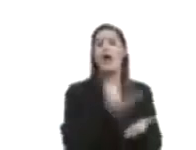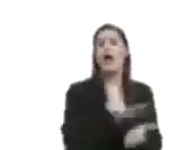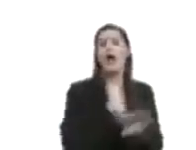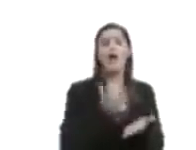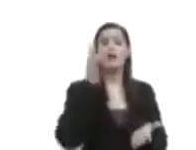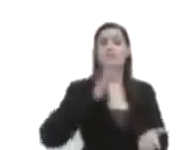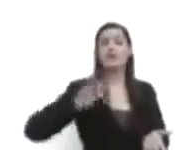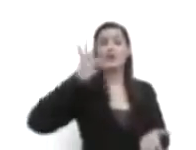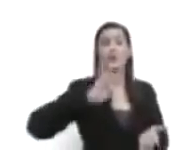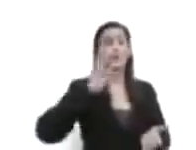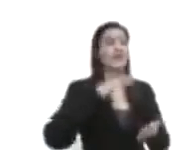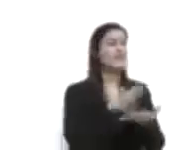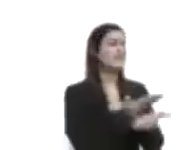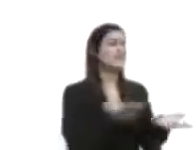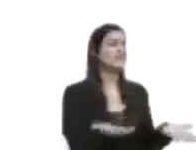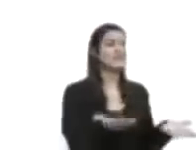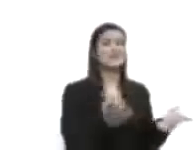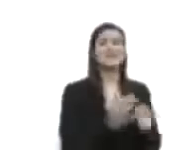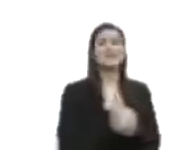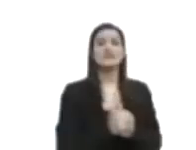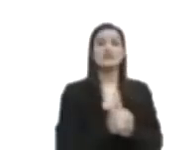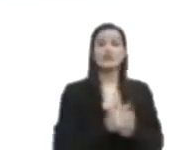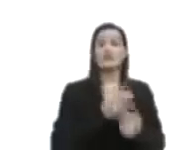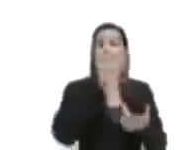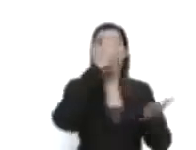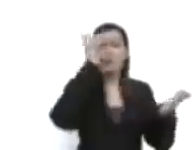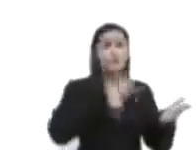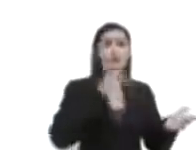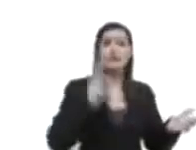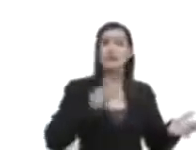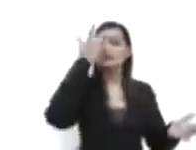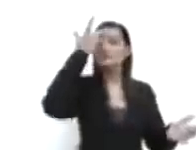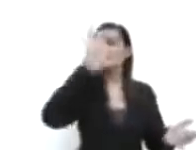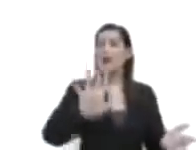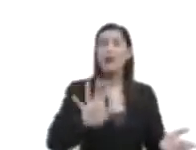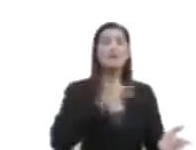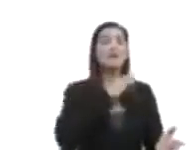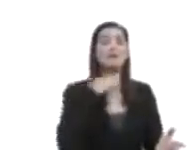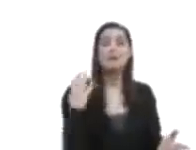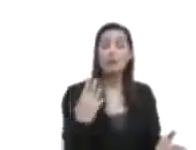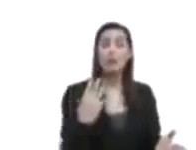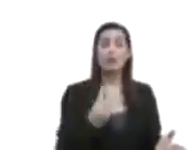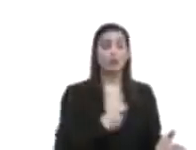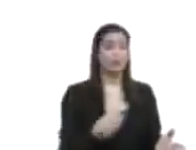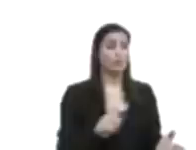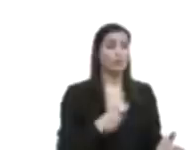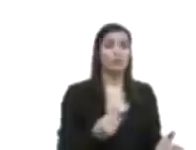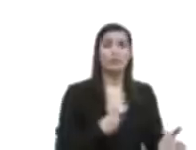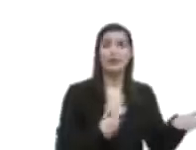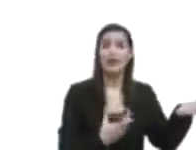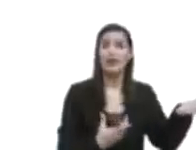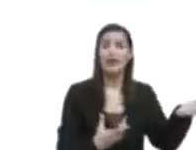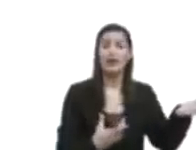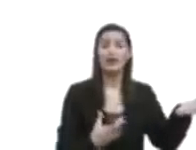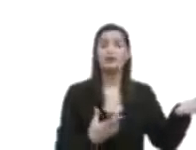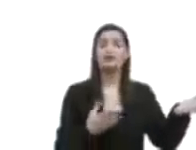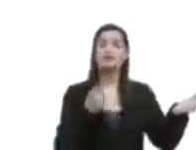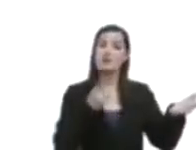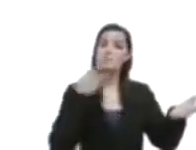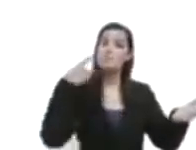natural, mas morta em pecados e ofensas, pregue a ela, demonstrando